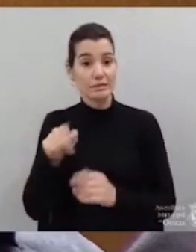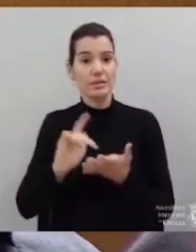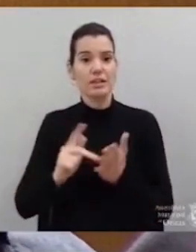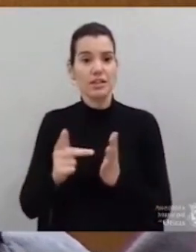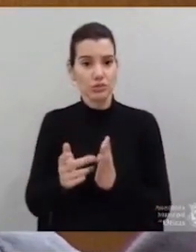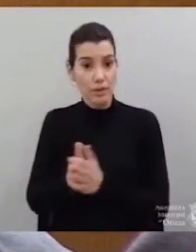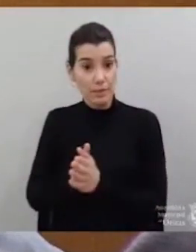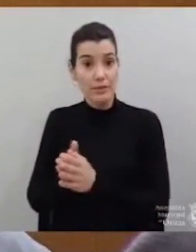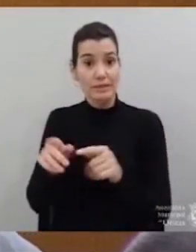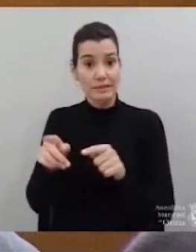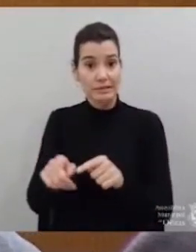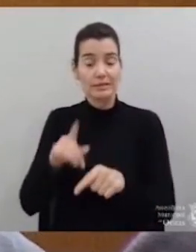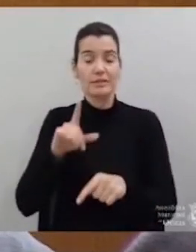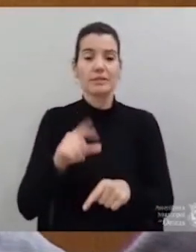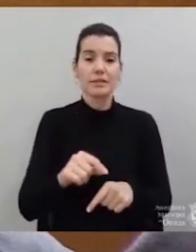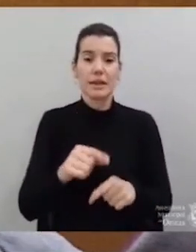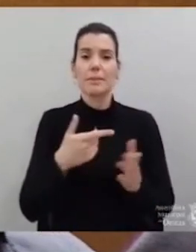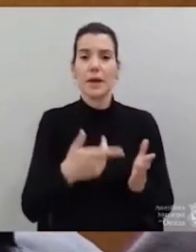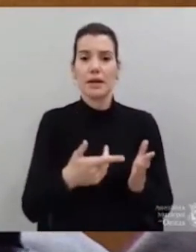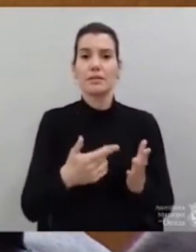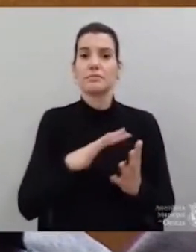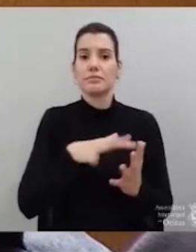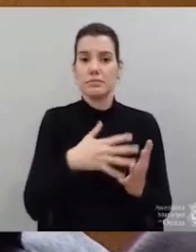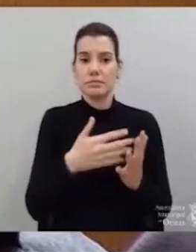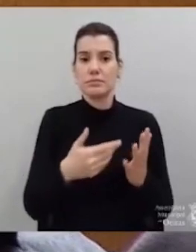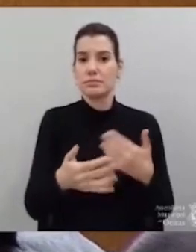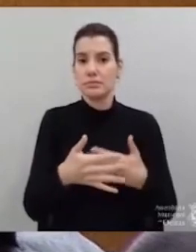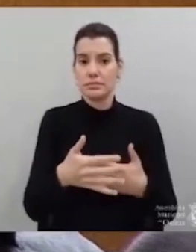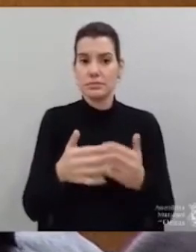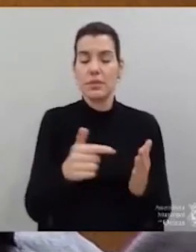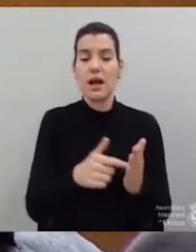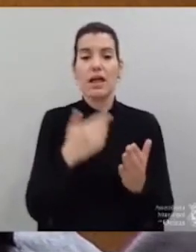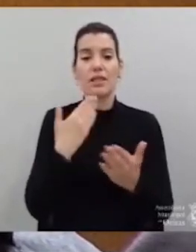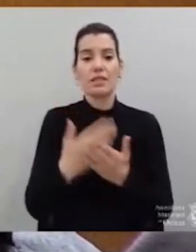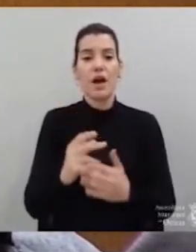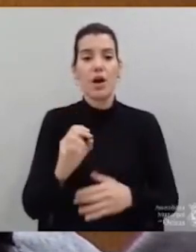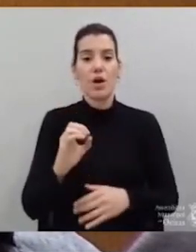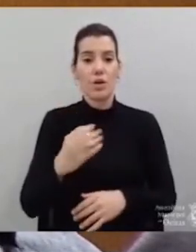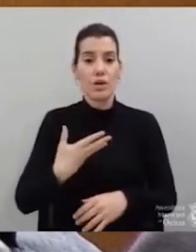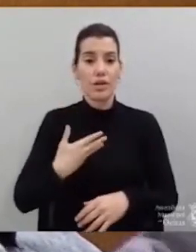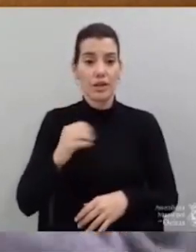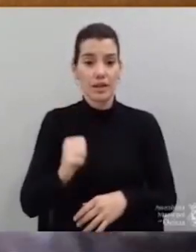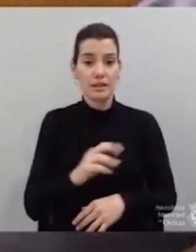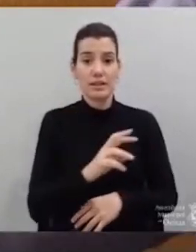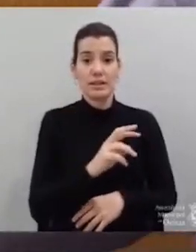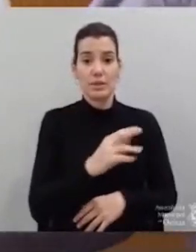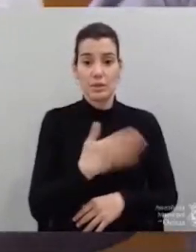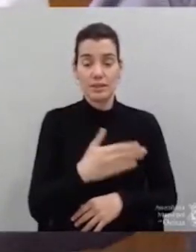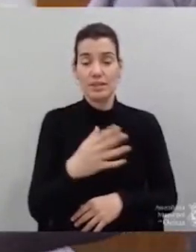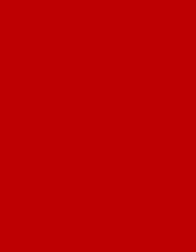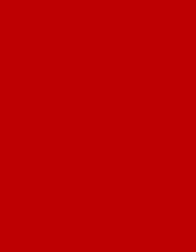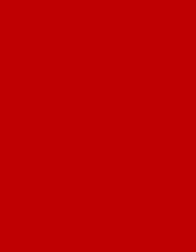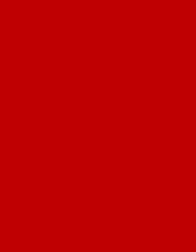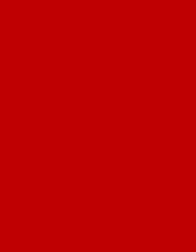assim como do cadastro, contribui diretamente para os ODS 11, 13 e 15. Muito obrigada.